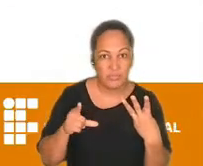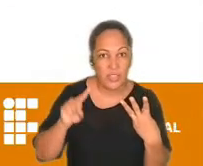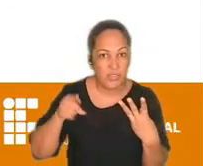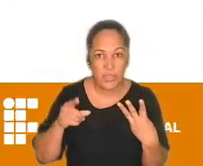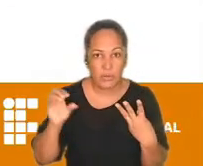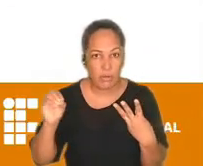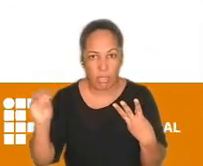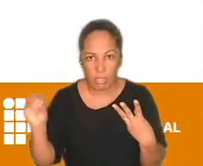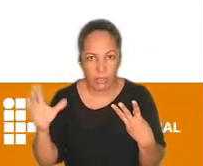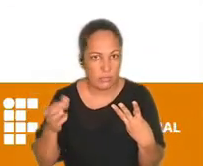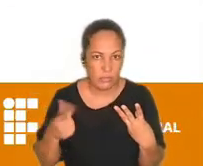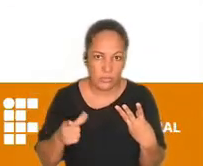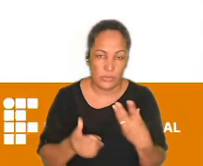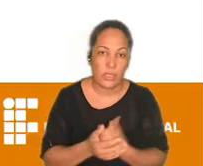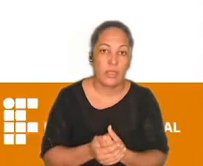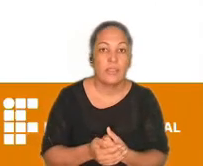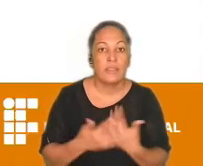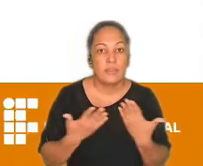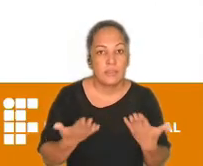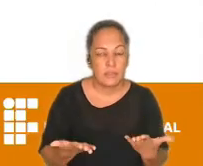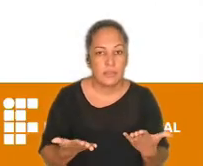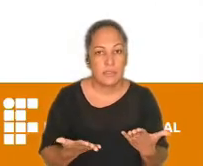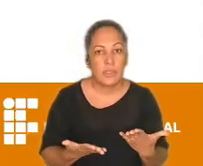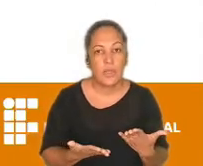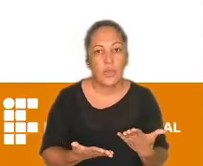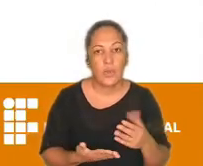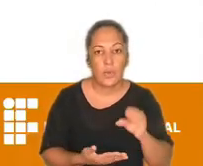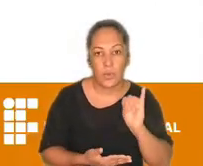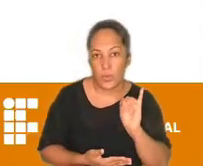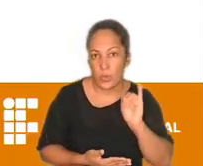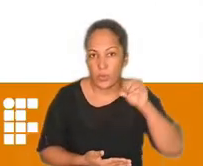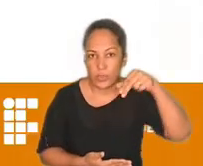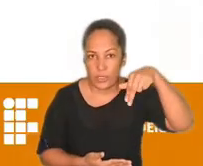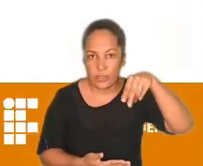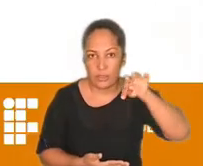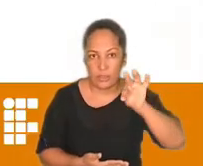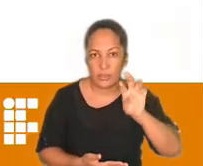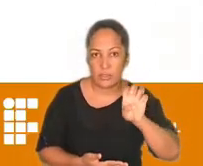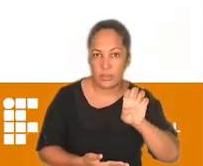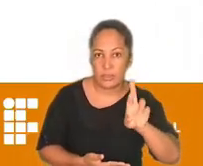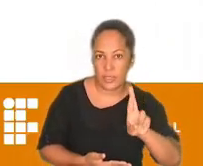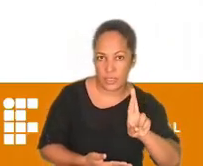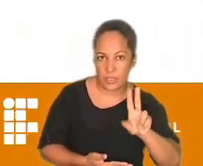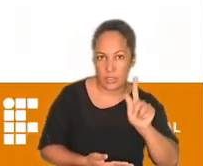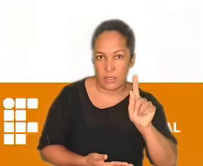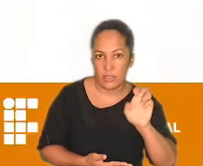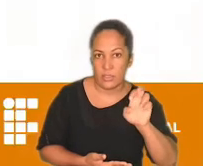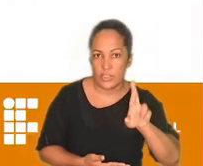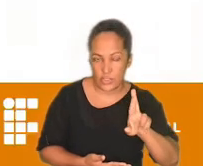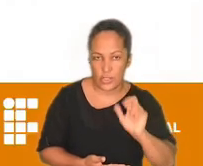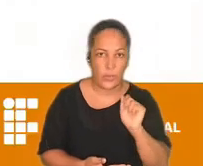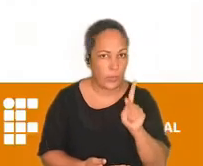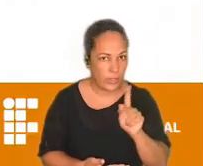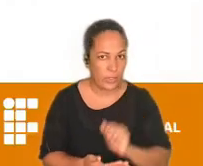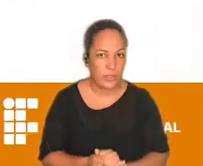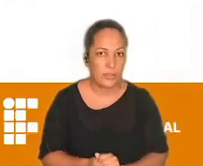que não seja fracionado, é o integer. Tá? Integer, ok?